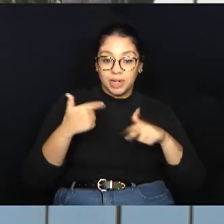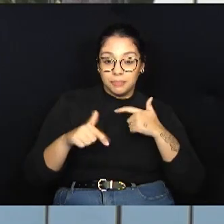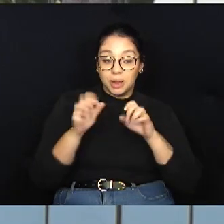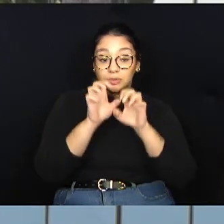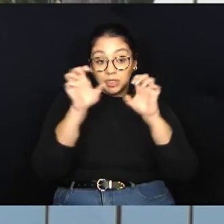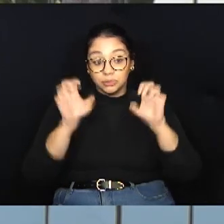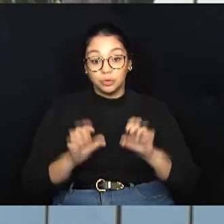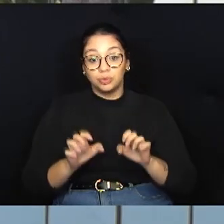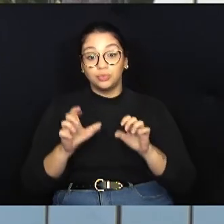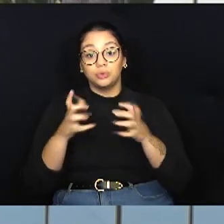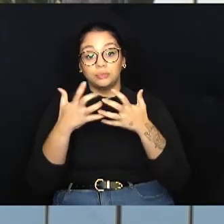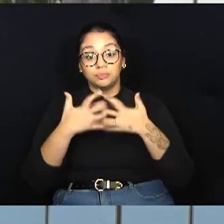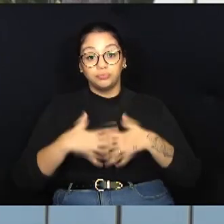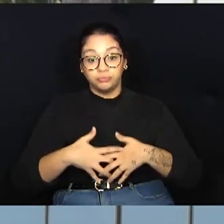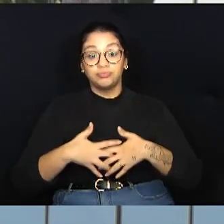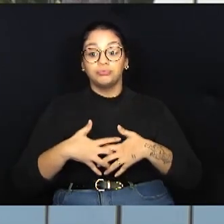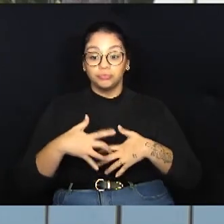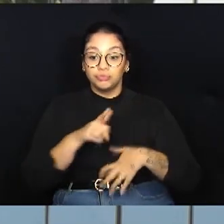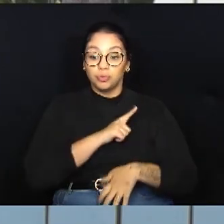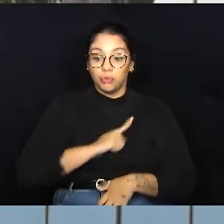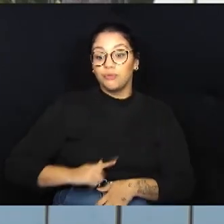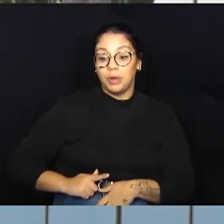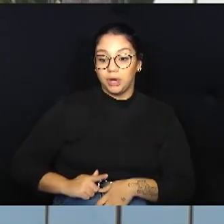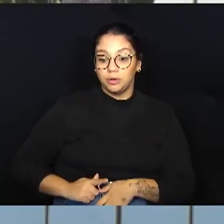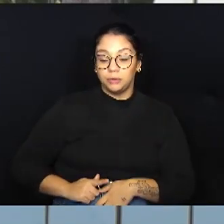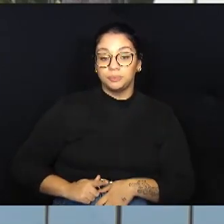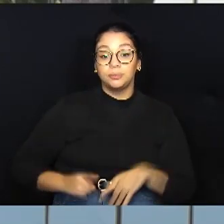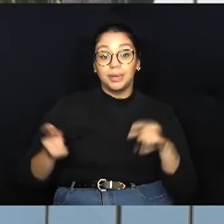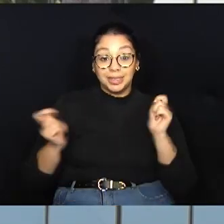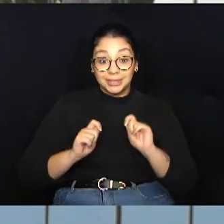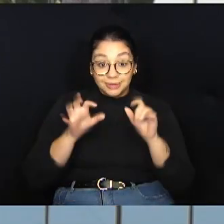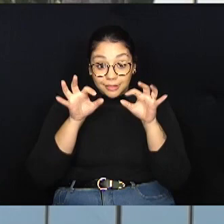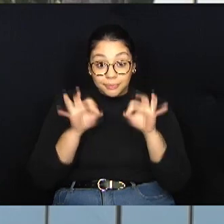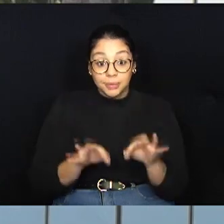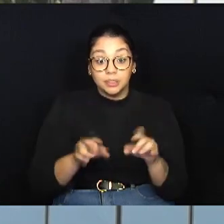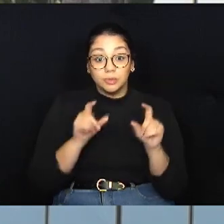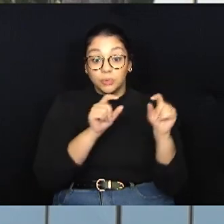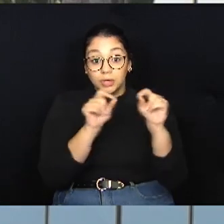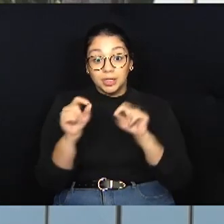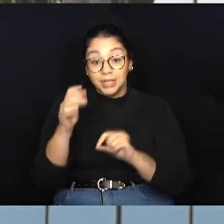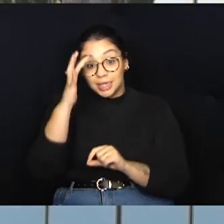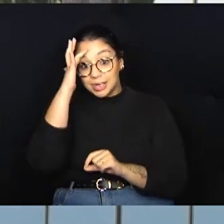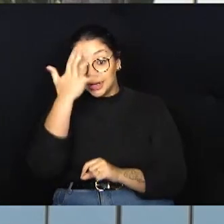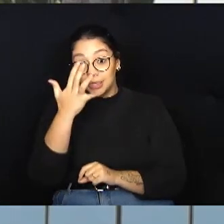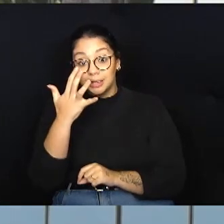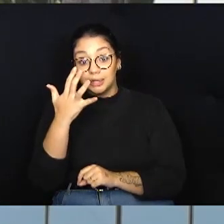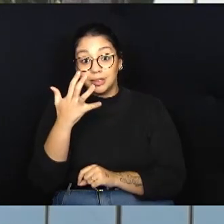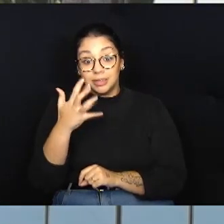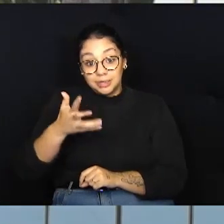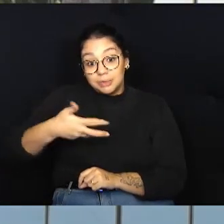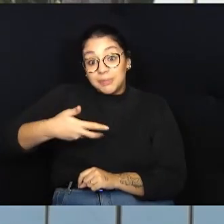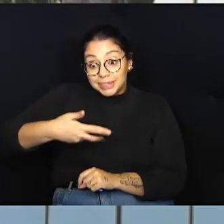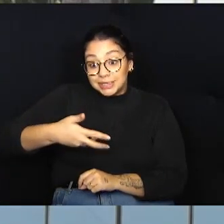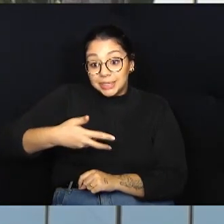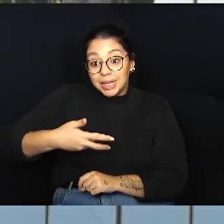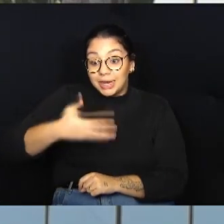estruturas funcionais para que, efetivamente, nós tenhamos respostas mais céleres,